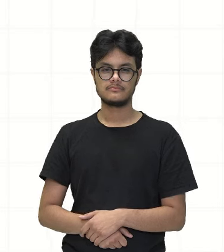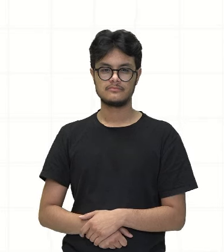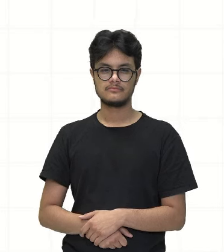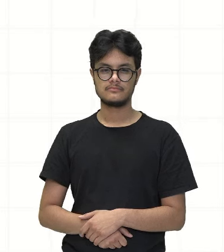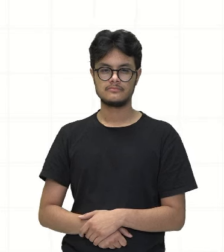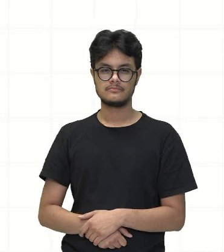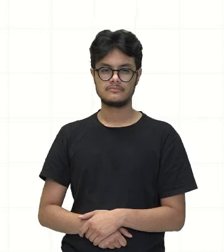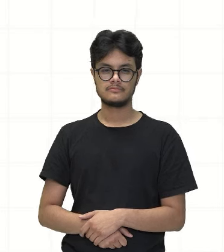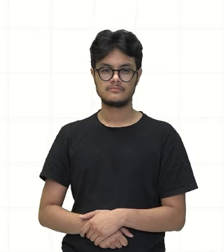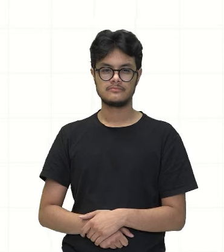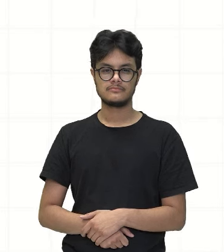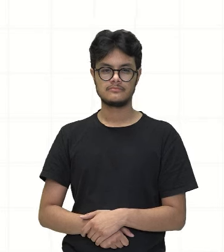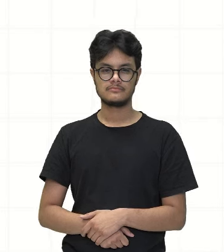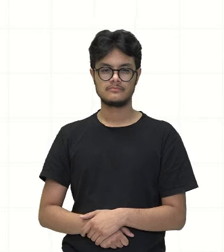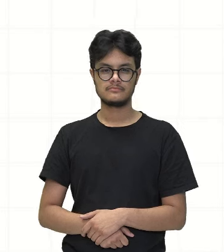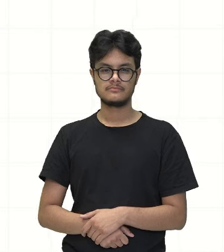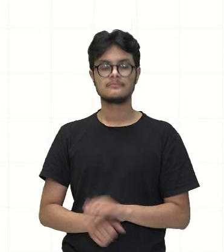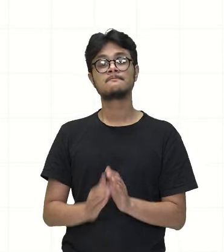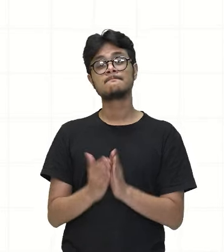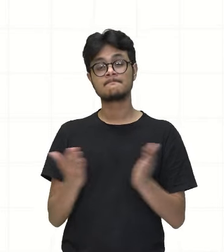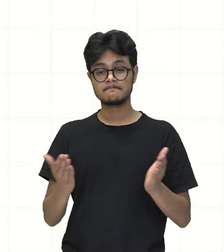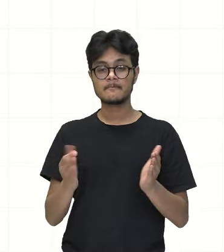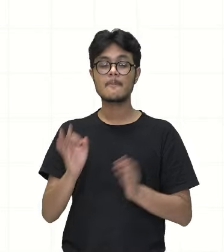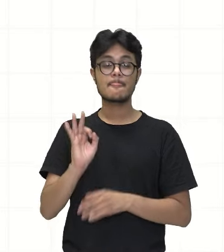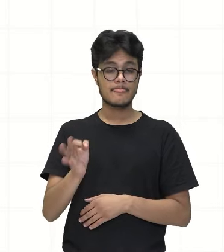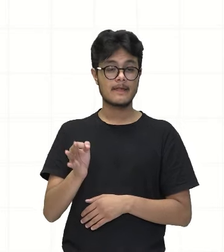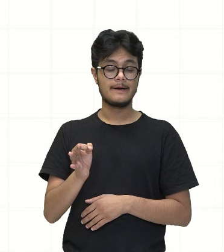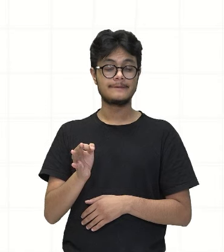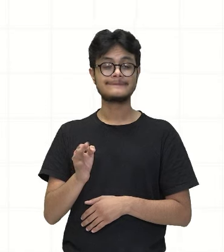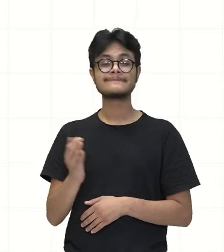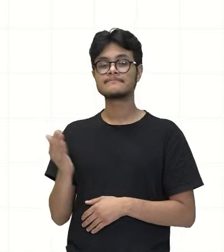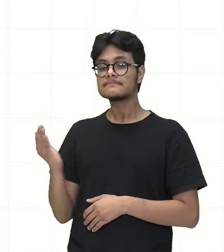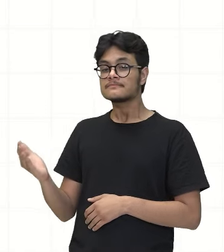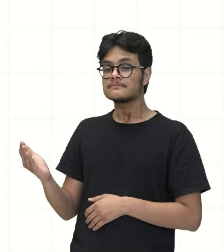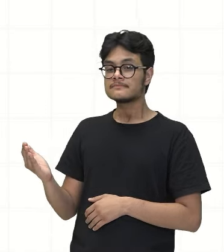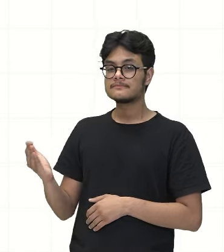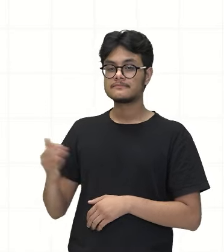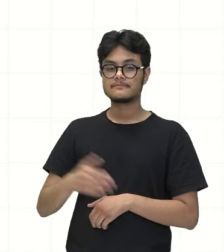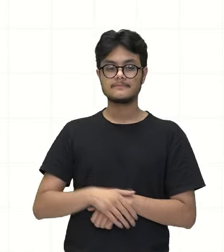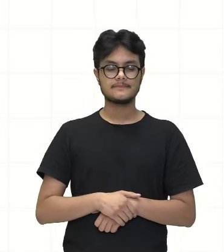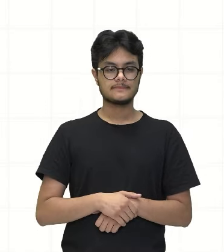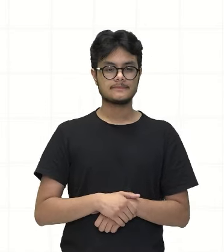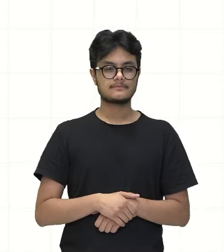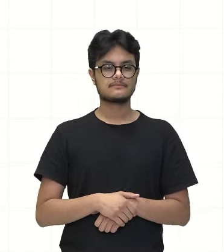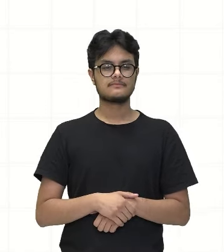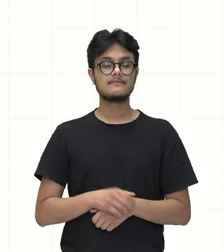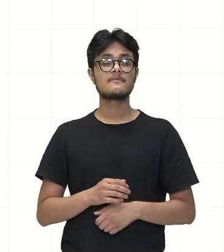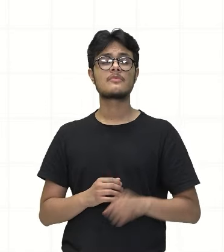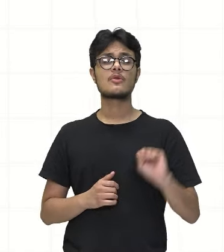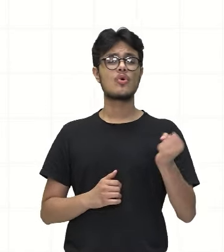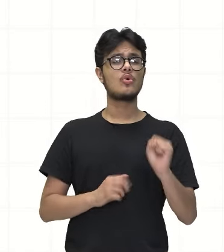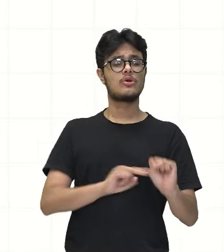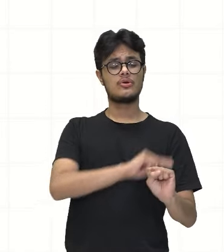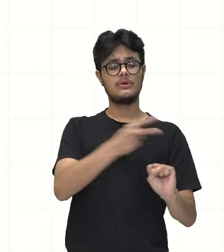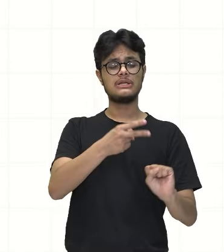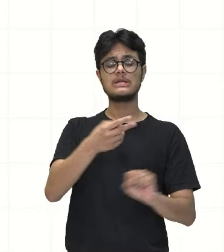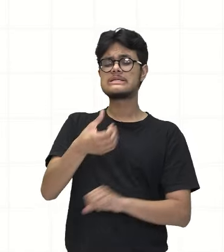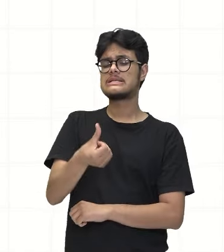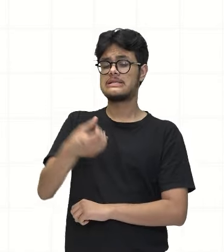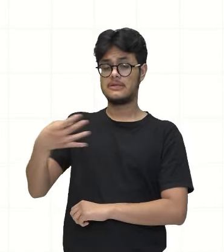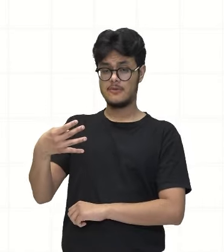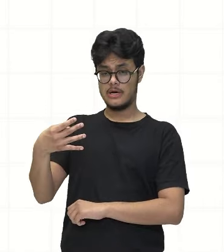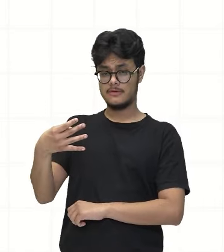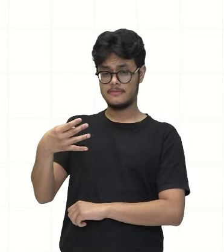queria mostrar para vocês. Então, agora eu tenho 8 ao quadrado igual a 16 vezes M. Resolvendo, 8 ao quadrado é igual a